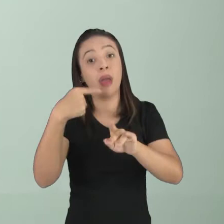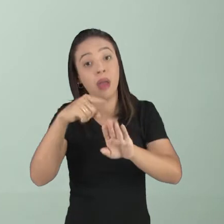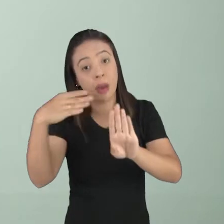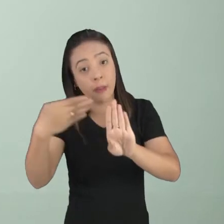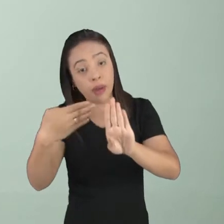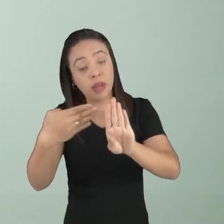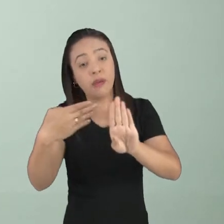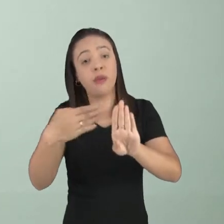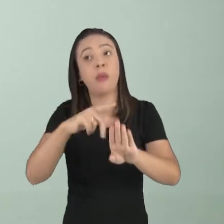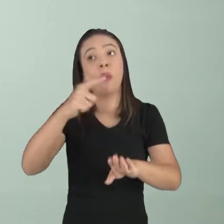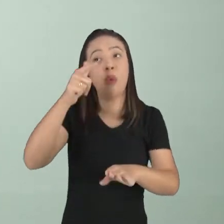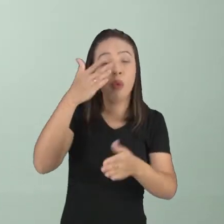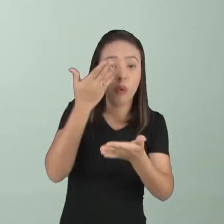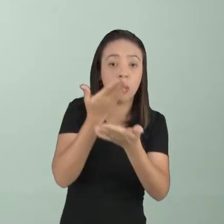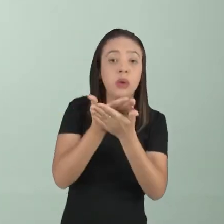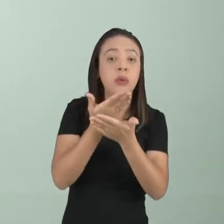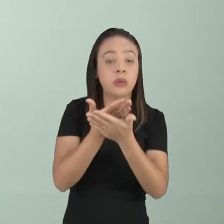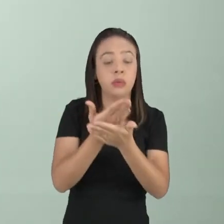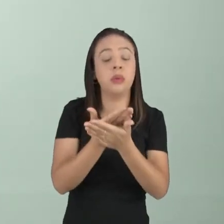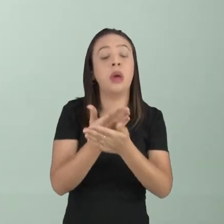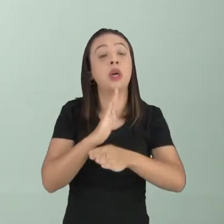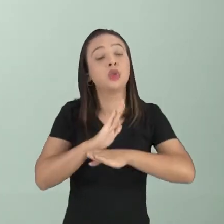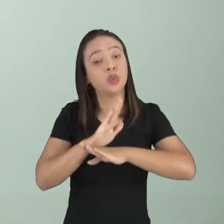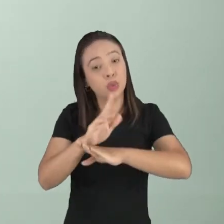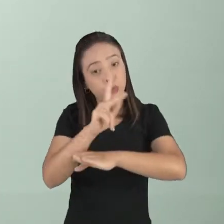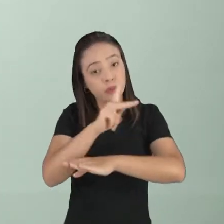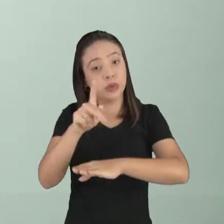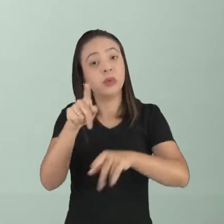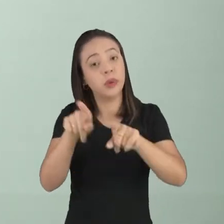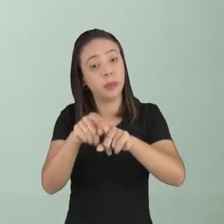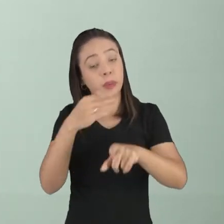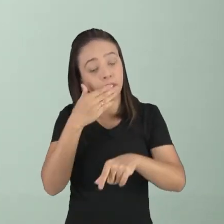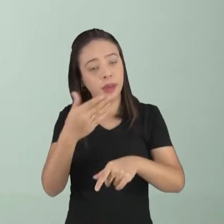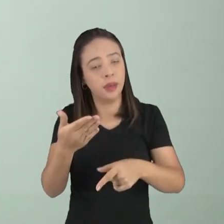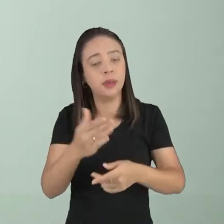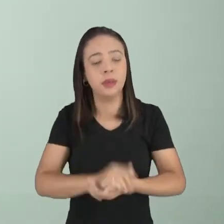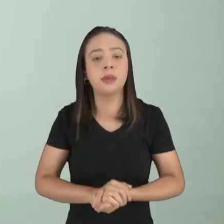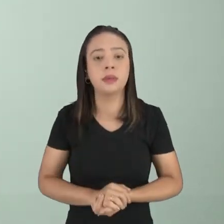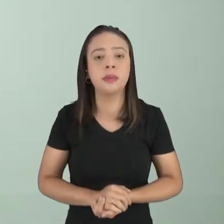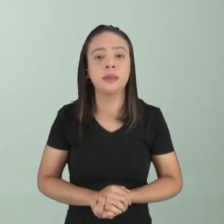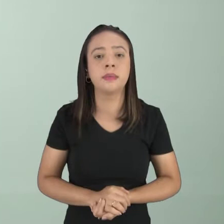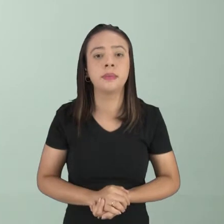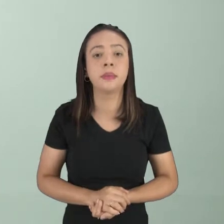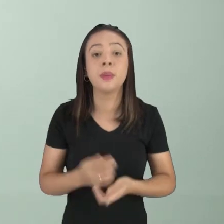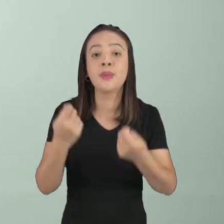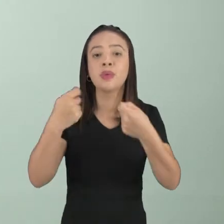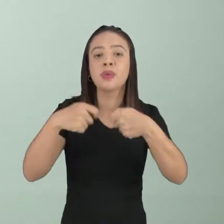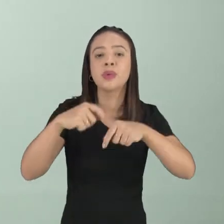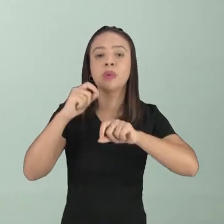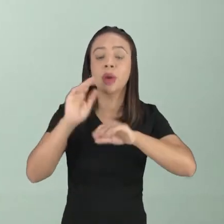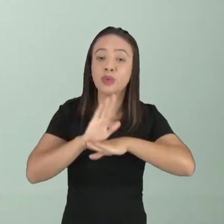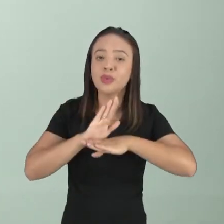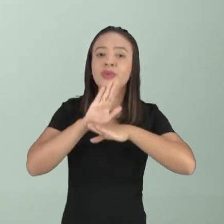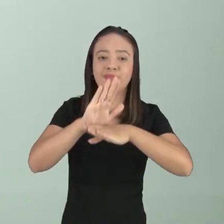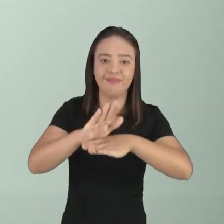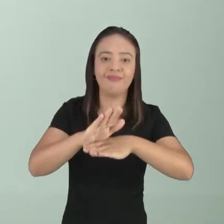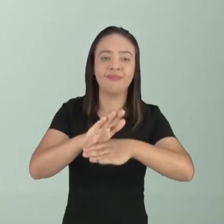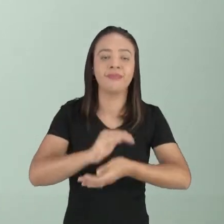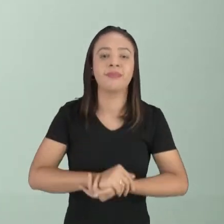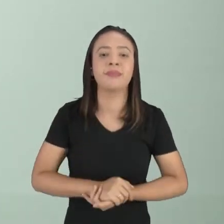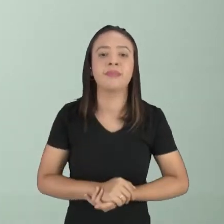as outras aulas, tá? Procure a ajuda do professor também na sala de aula, para que ele lhe auxilie nisso aí, tá